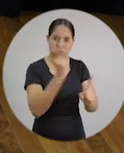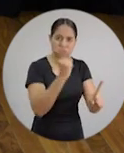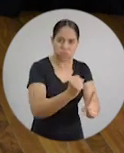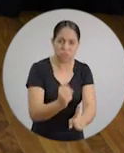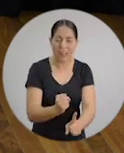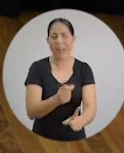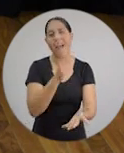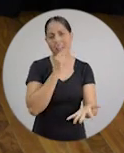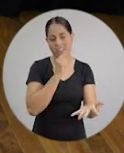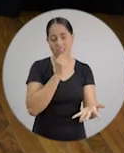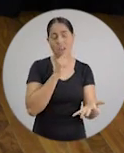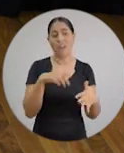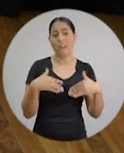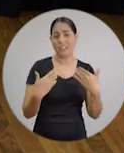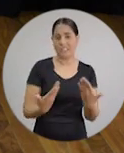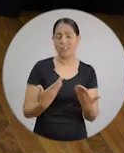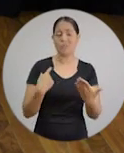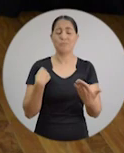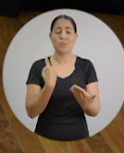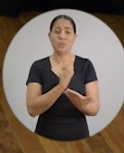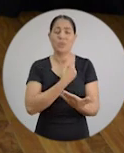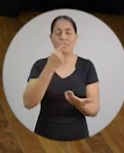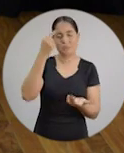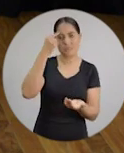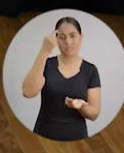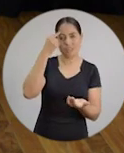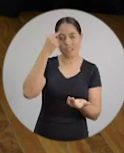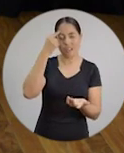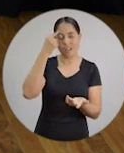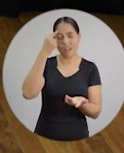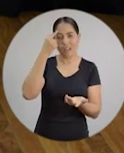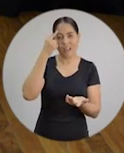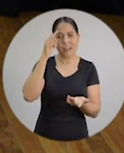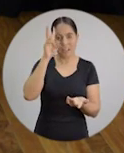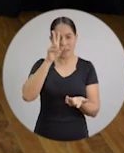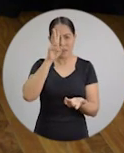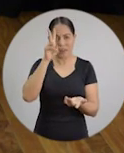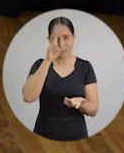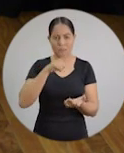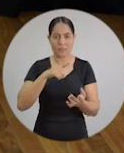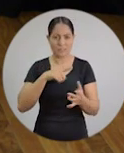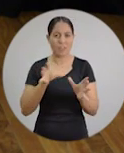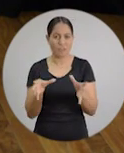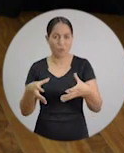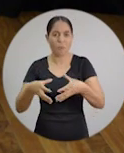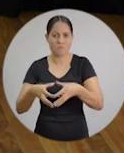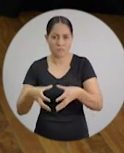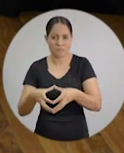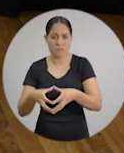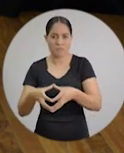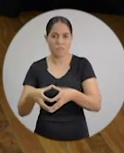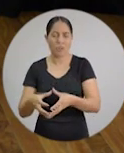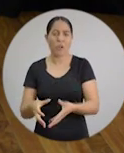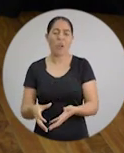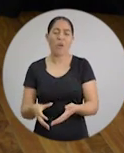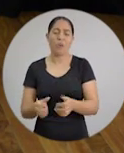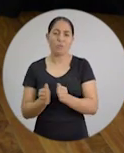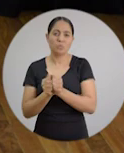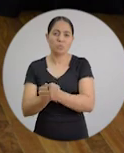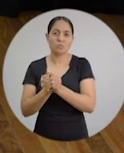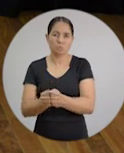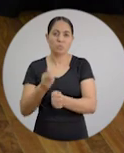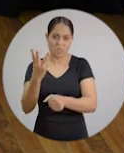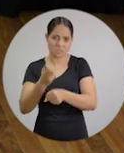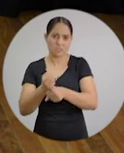contra a mulher não tem reduzido nos números esperados para o século XXI. E a gente, no início, né,